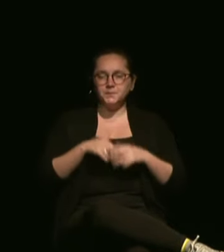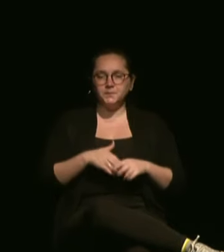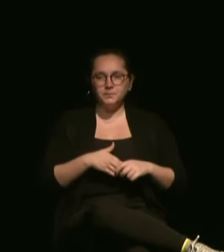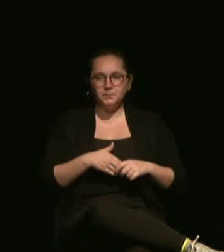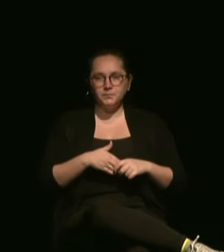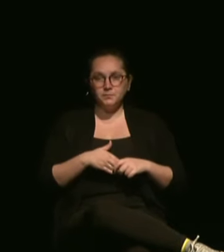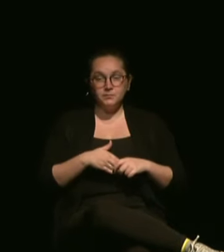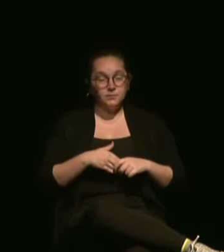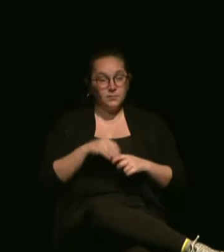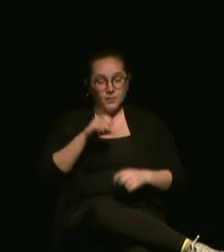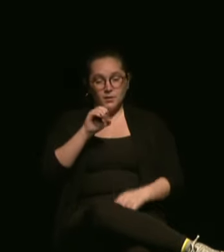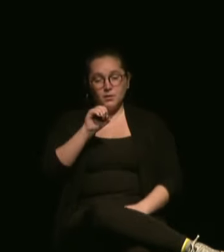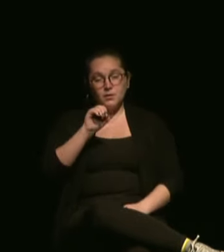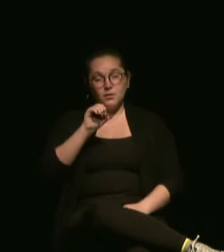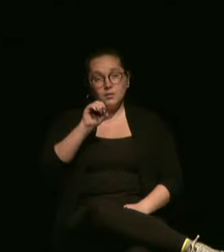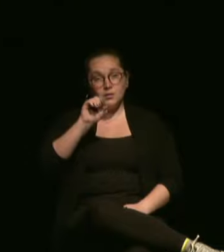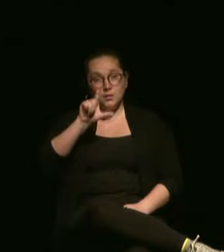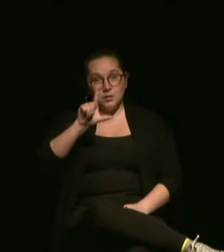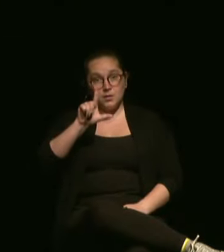Olga,